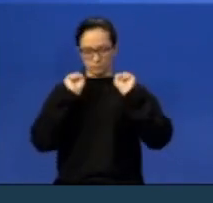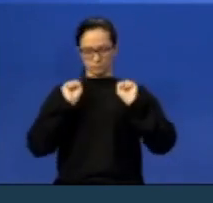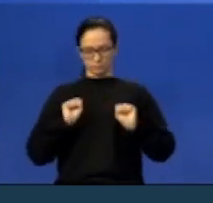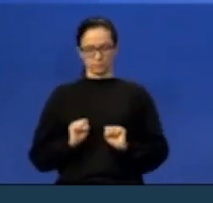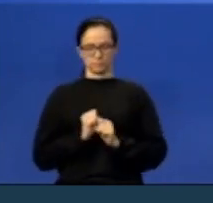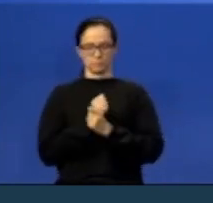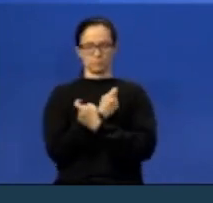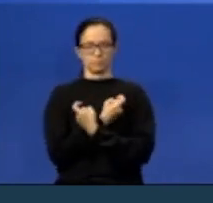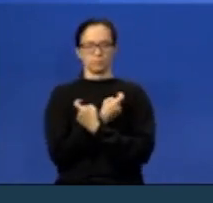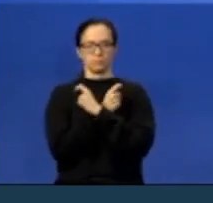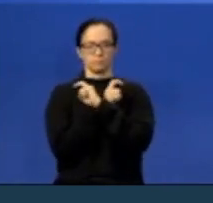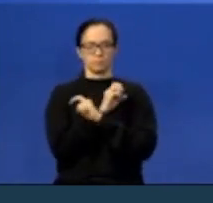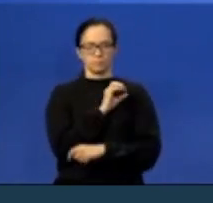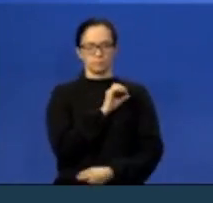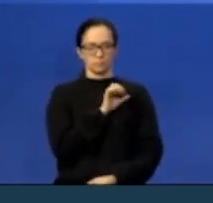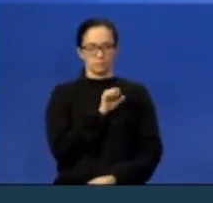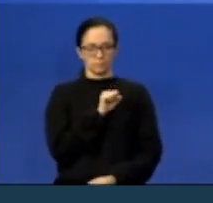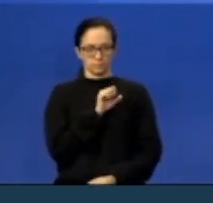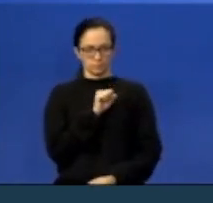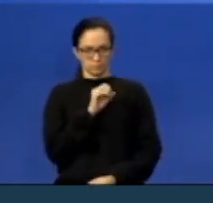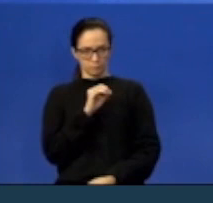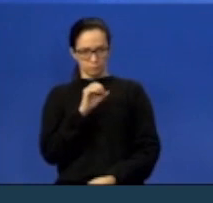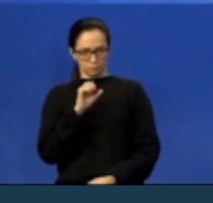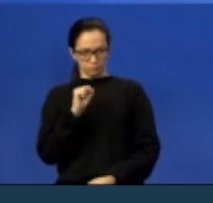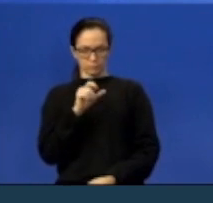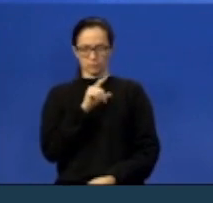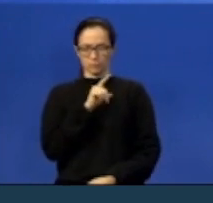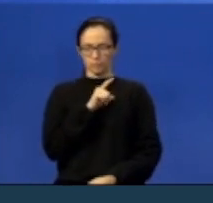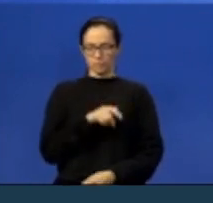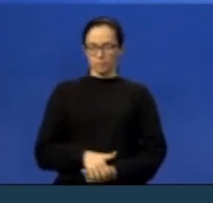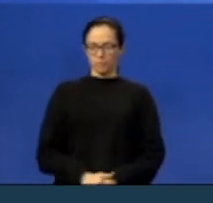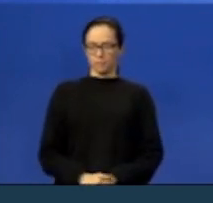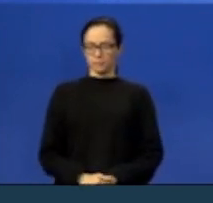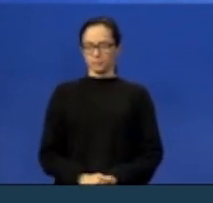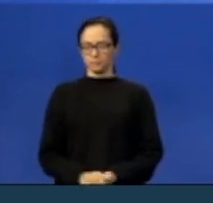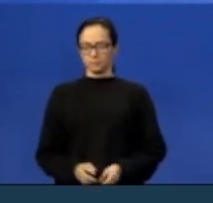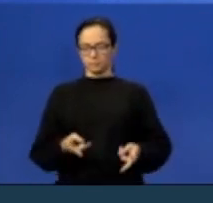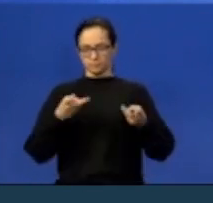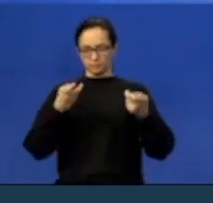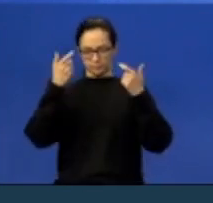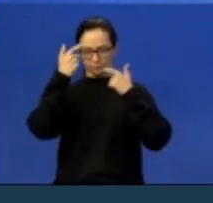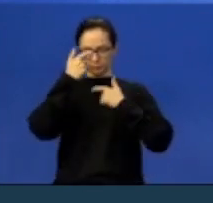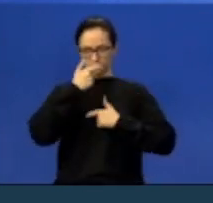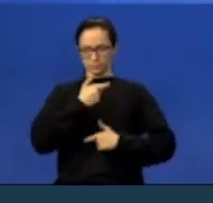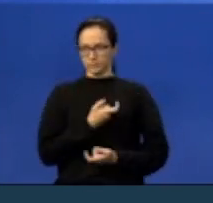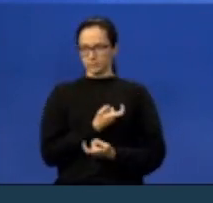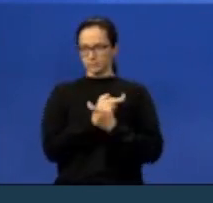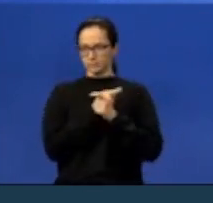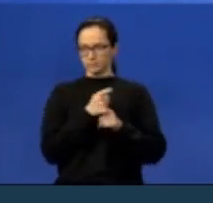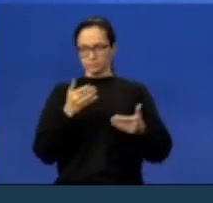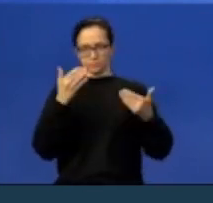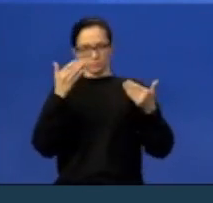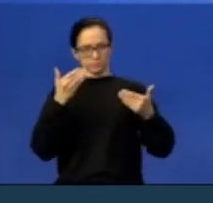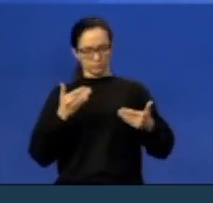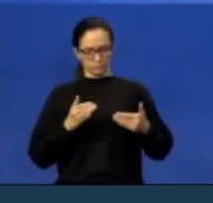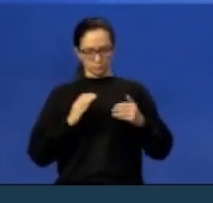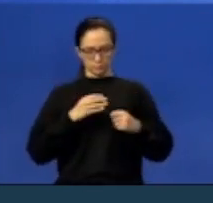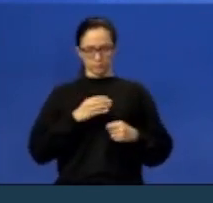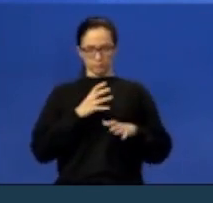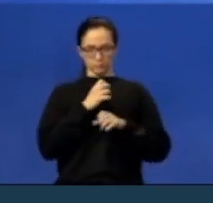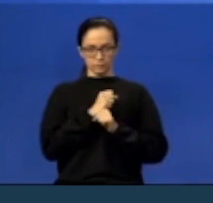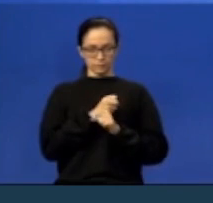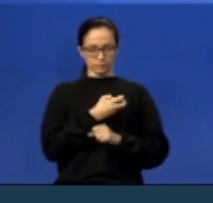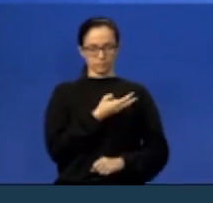também chamado de sistema esquelético. E o esqueleto humano, ele possui aproximadamente